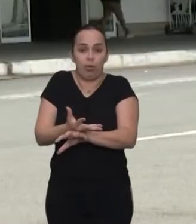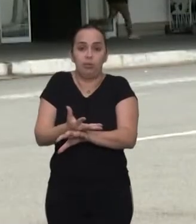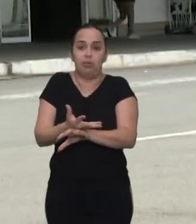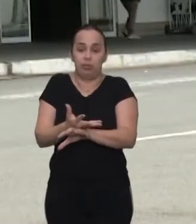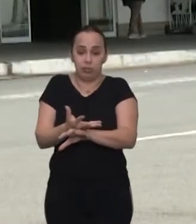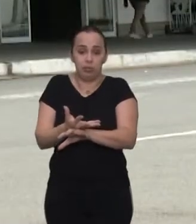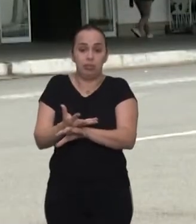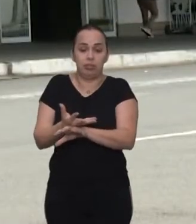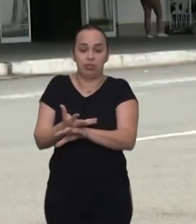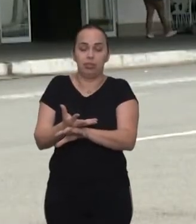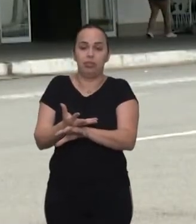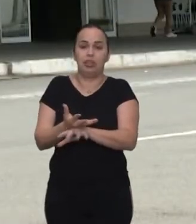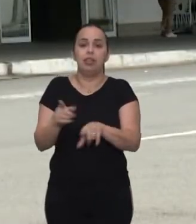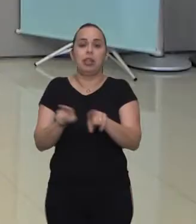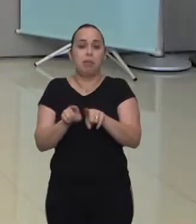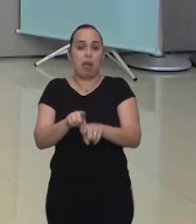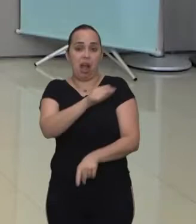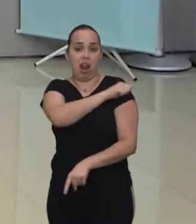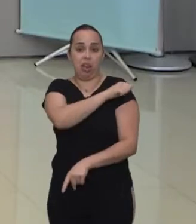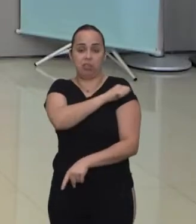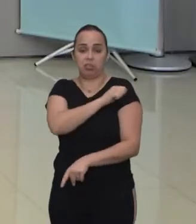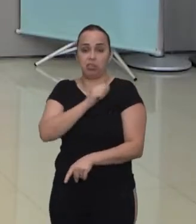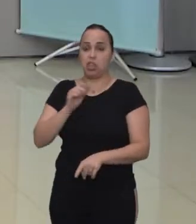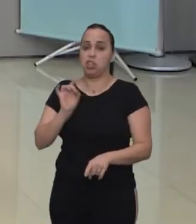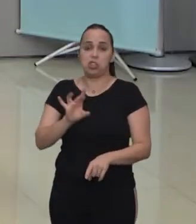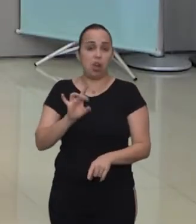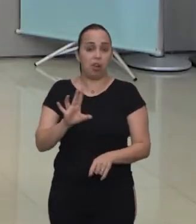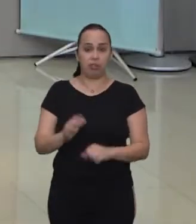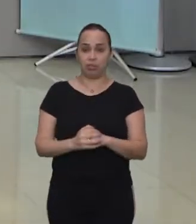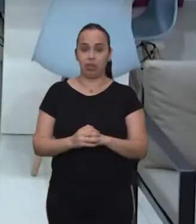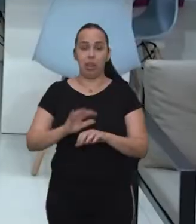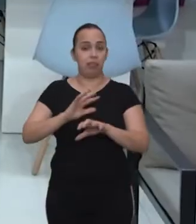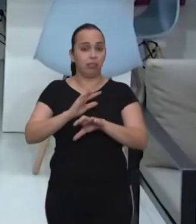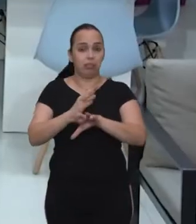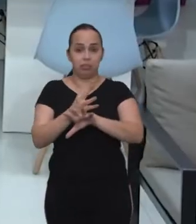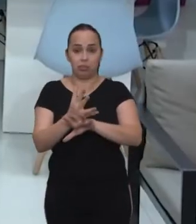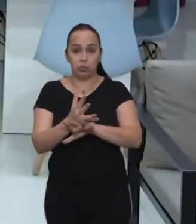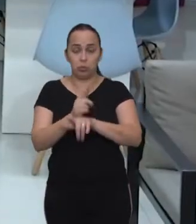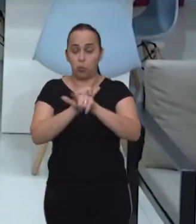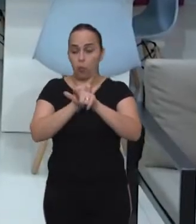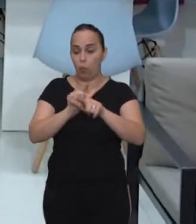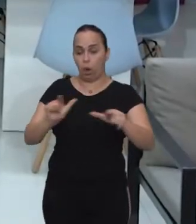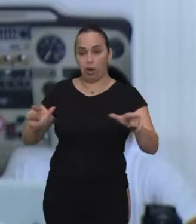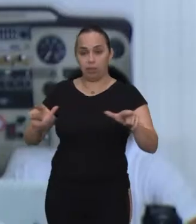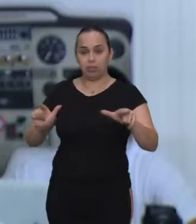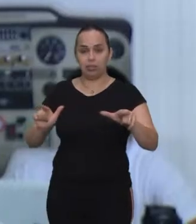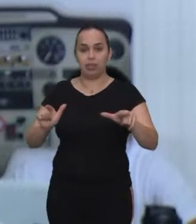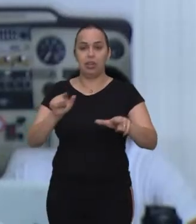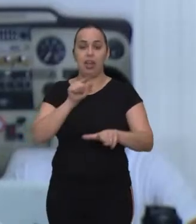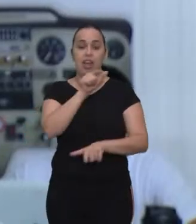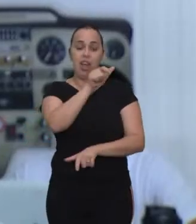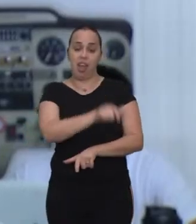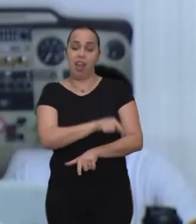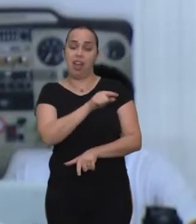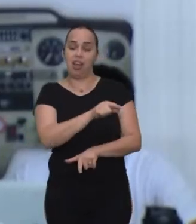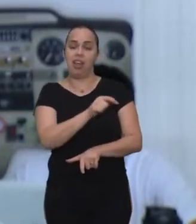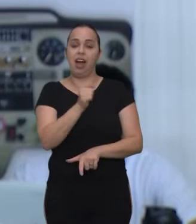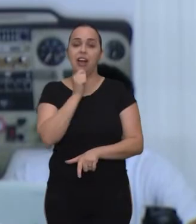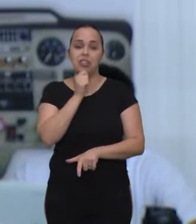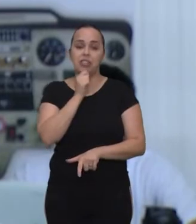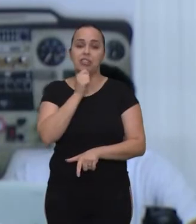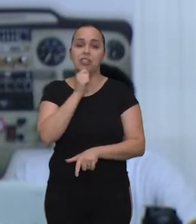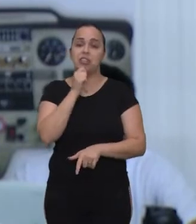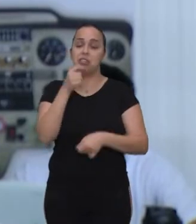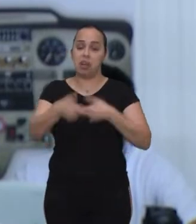responsável pela gestão do terminal e alunos dessa escola de aviação administrada pelo ramos um dos poucos que